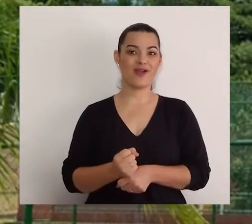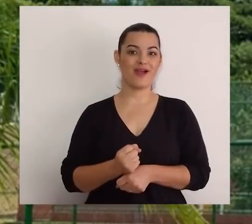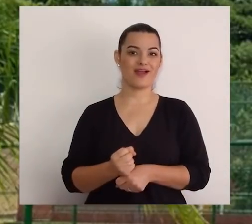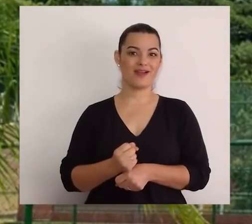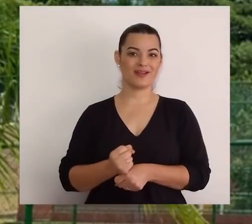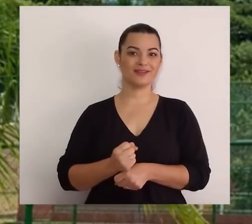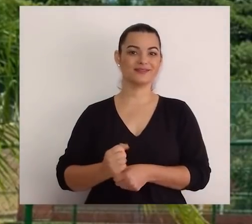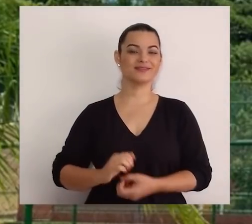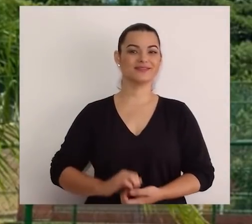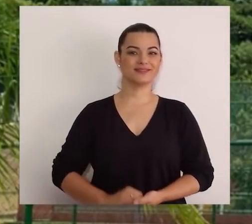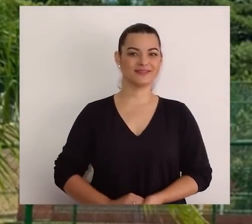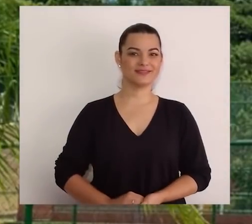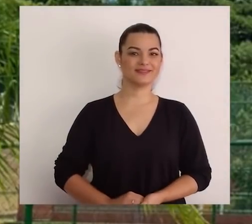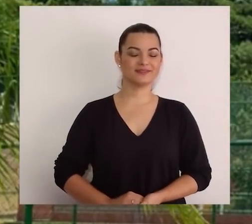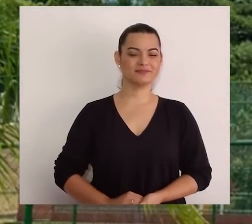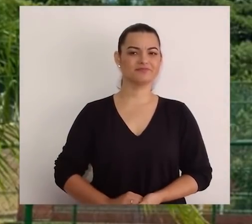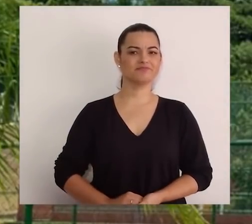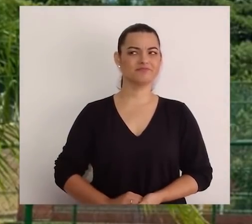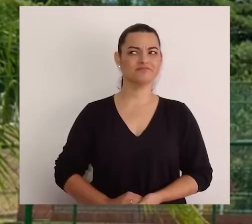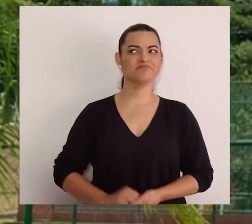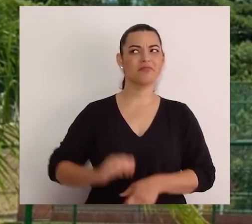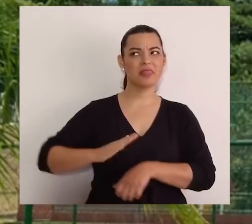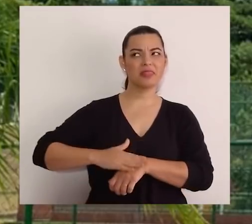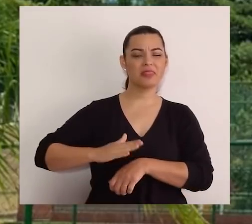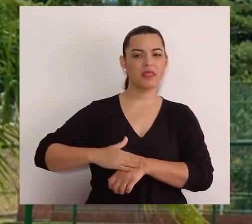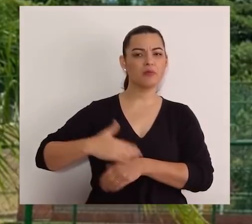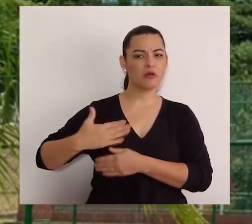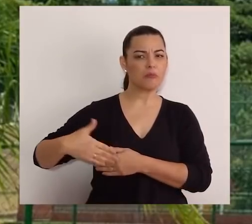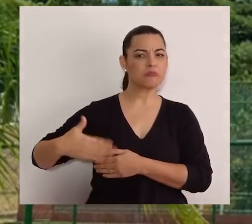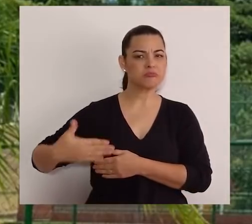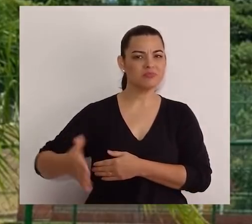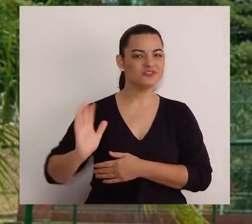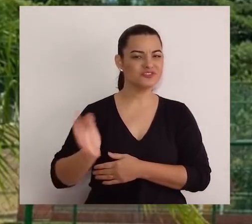21 anos. Já faz um pouquinho de tempo.